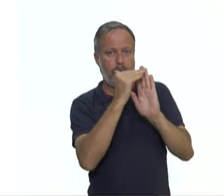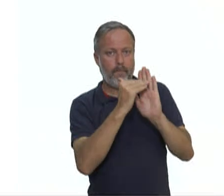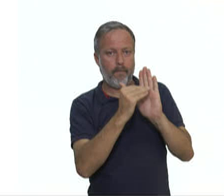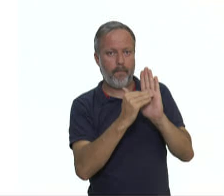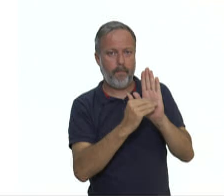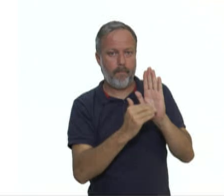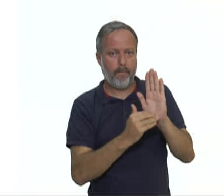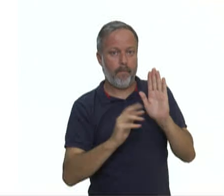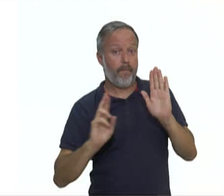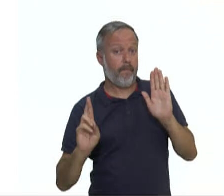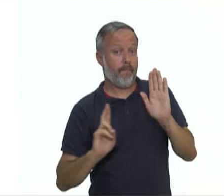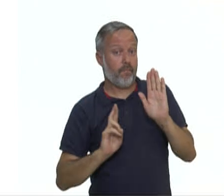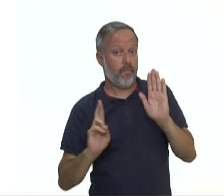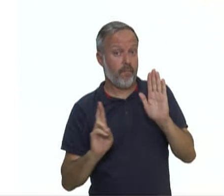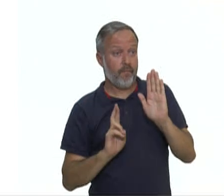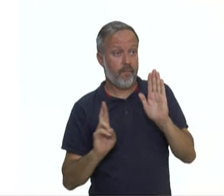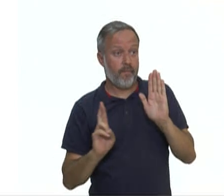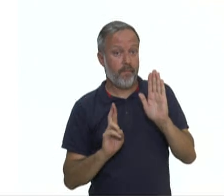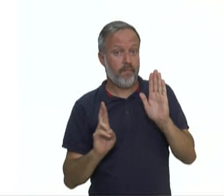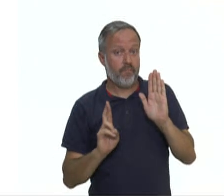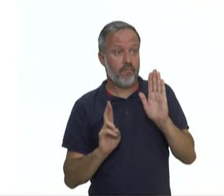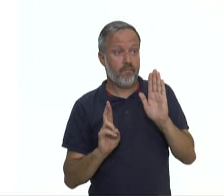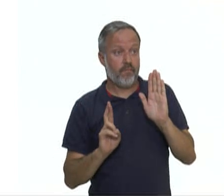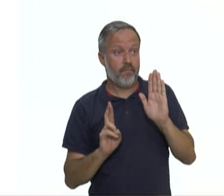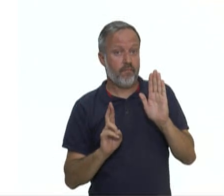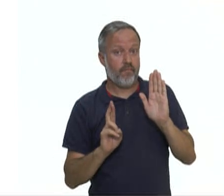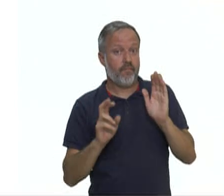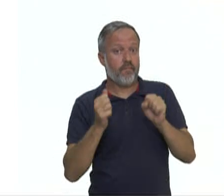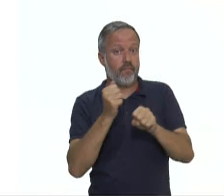russo Dmitry Mendeleev, em